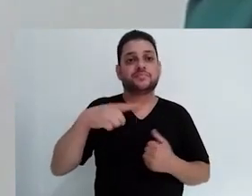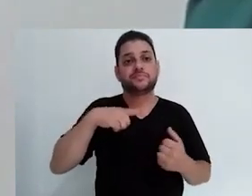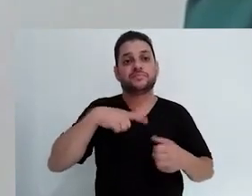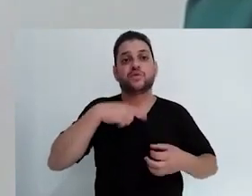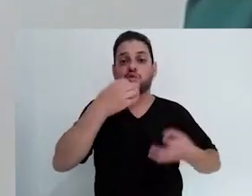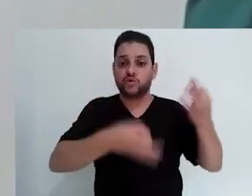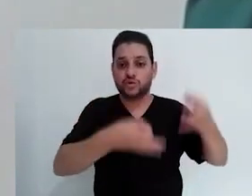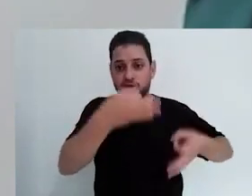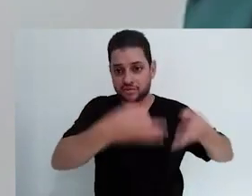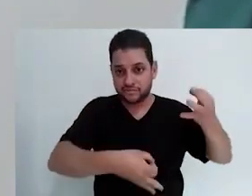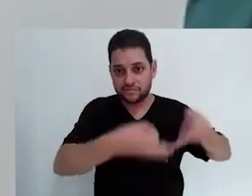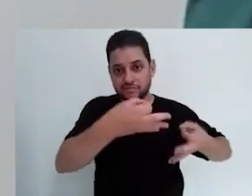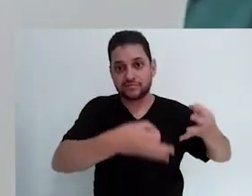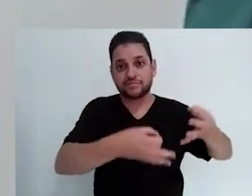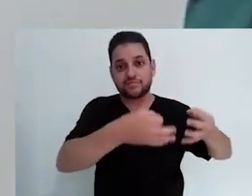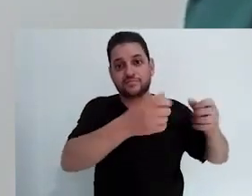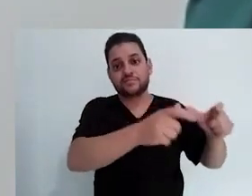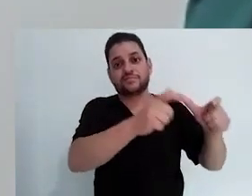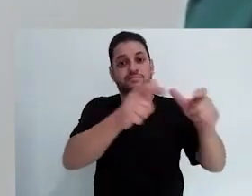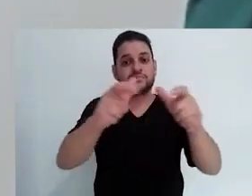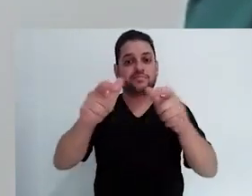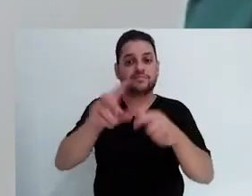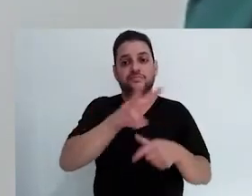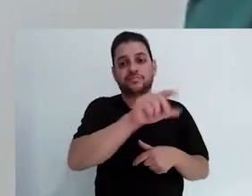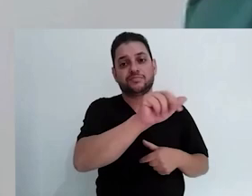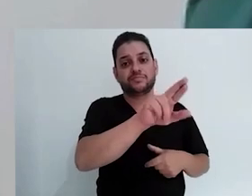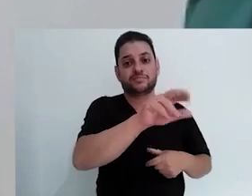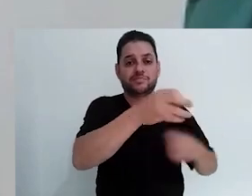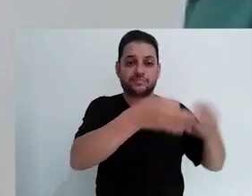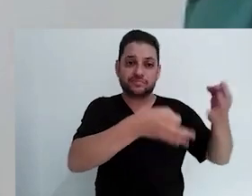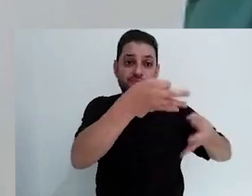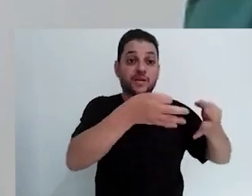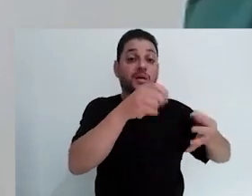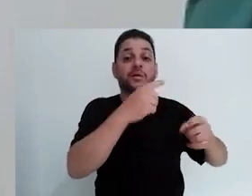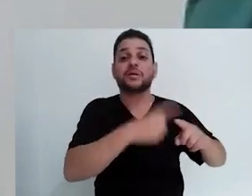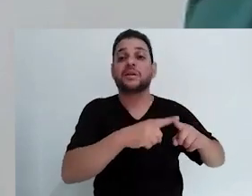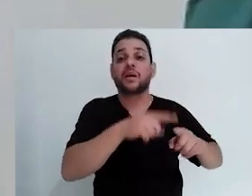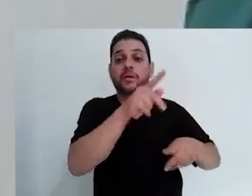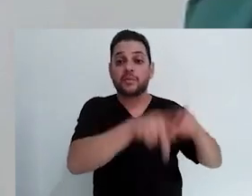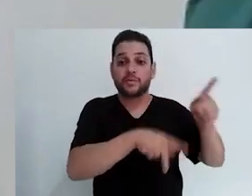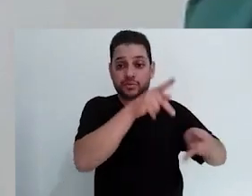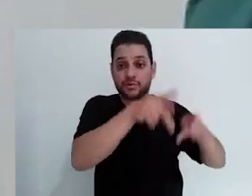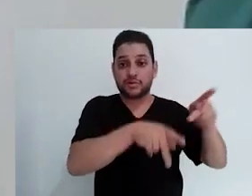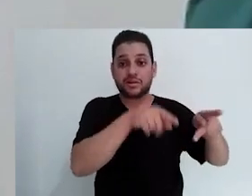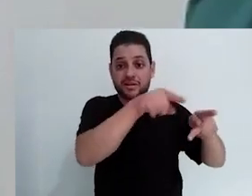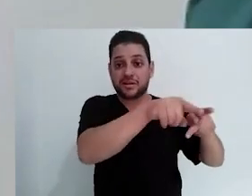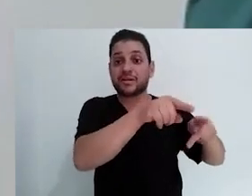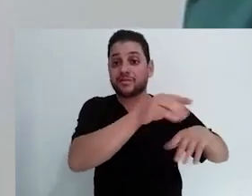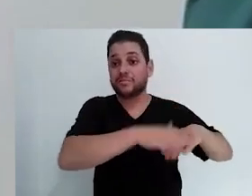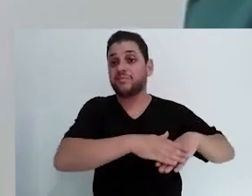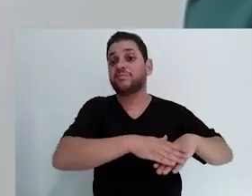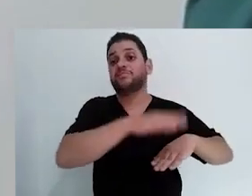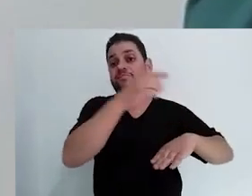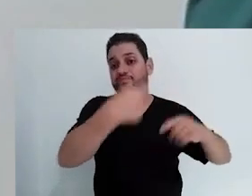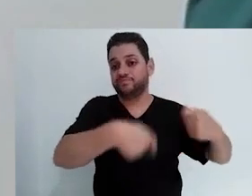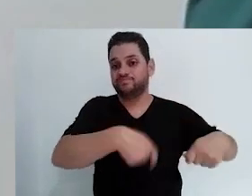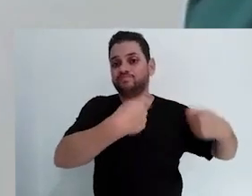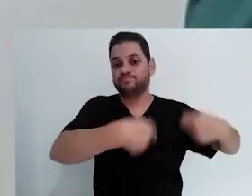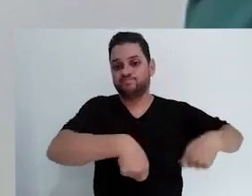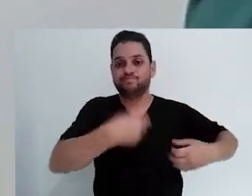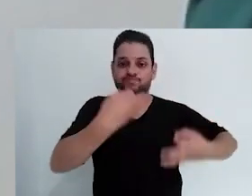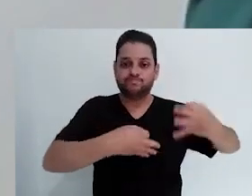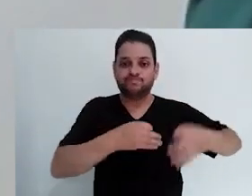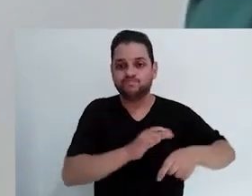juizado, porque é a população que mais precisa do nosso trabalho, da justiça, é